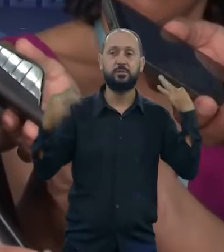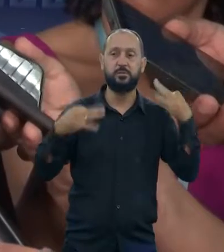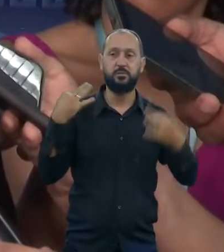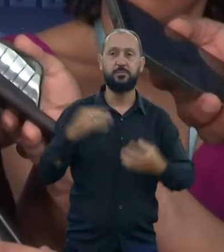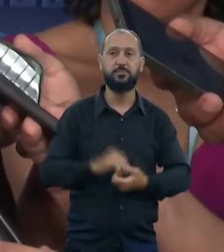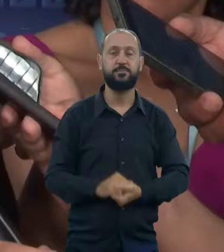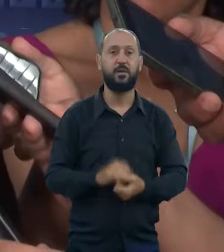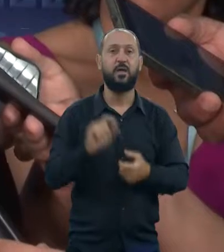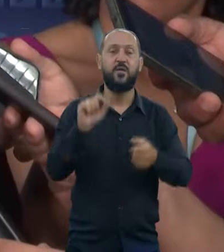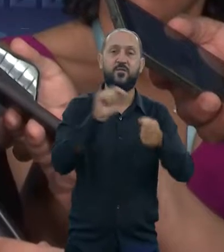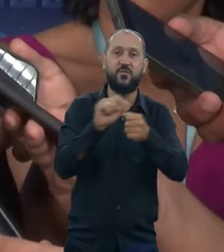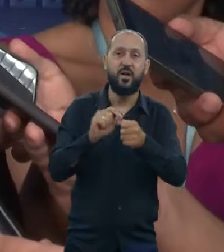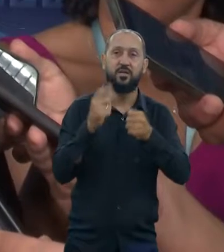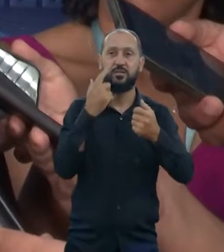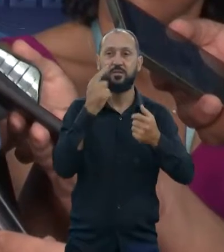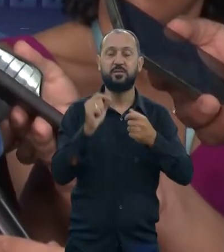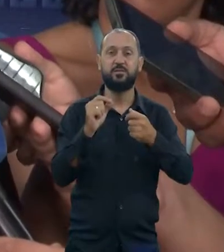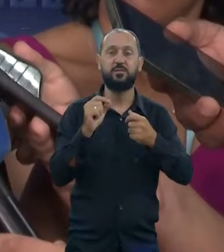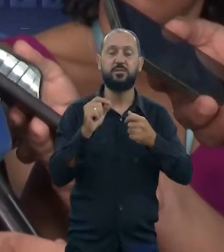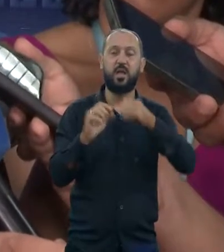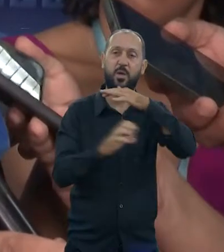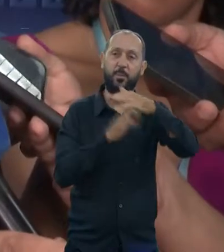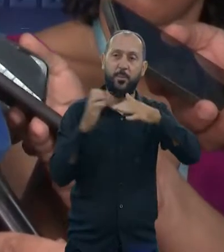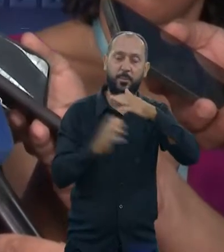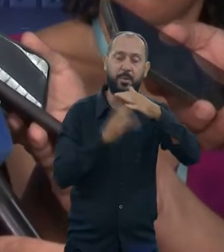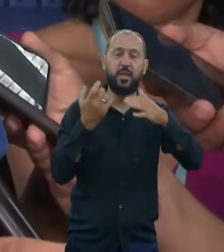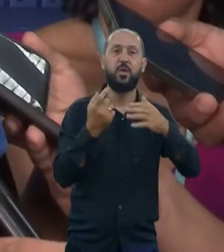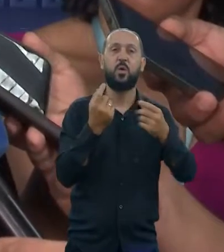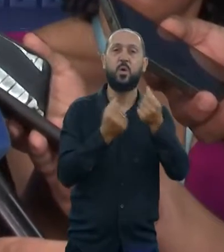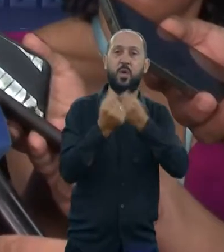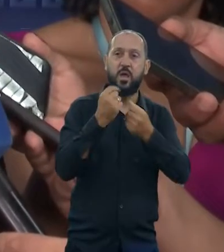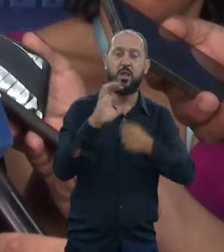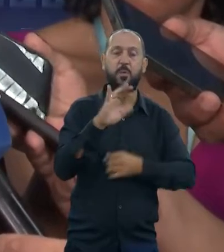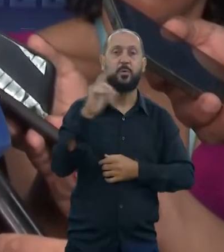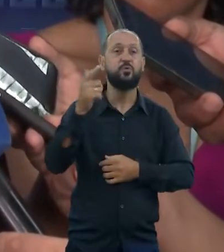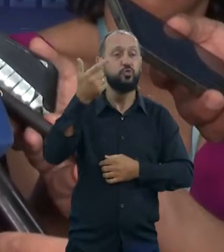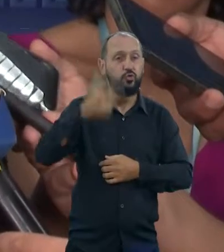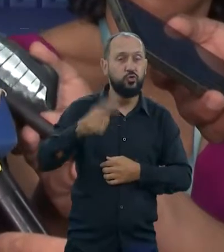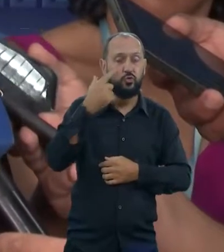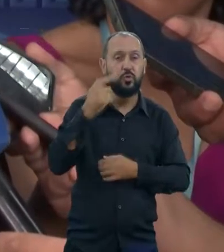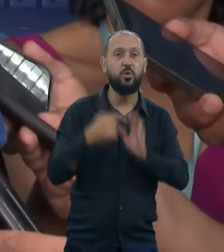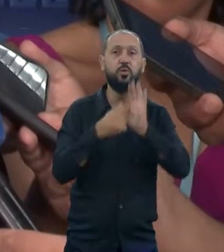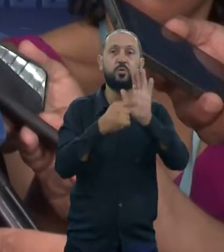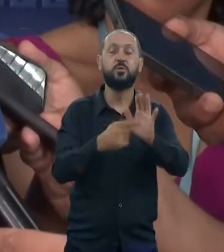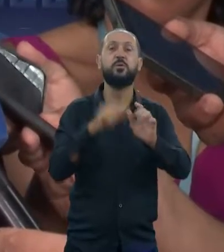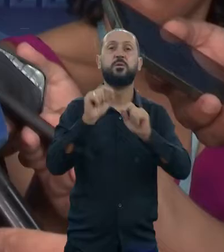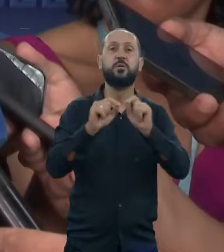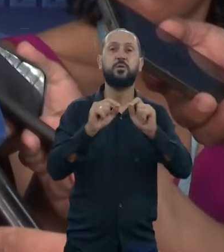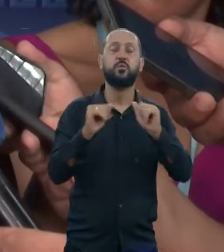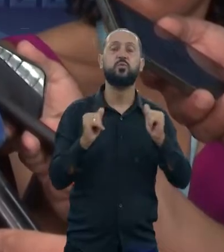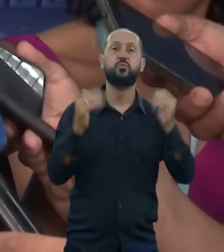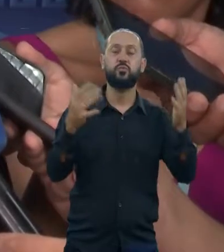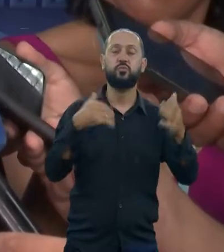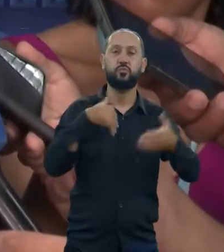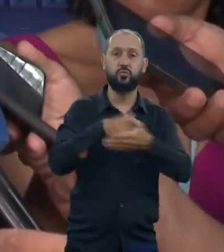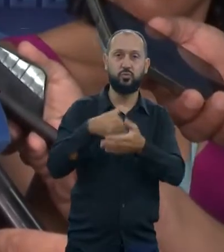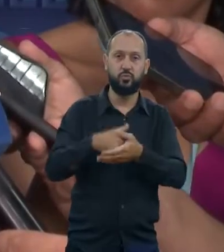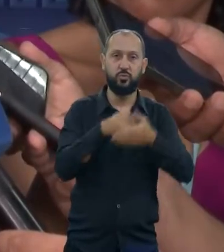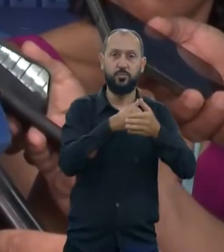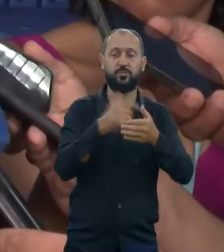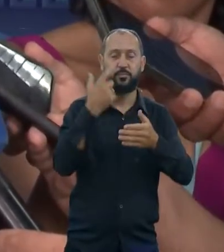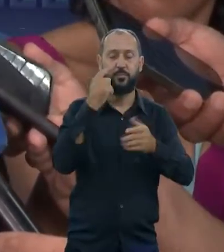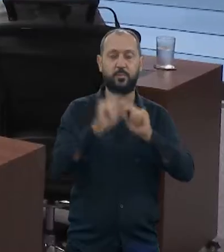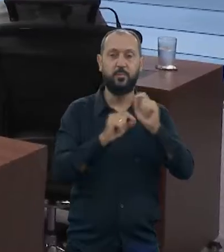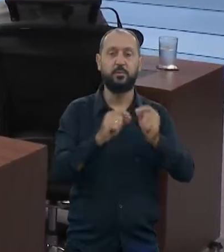isso é turismo, isso é geração de negócio, emprego, renda, é colocar Campo Grande novamente no circuito nacional e internacional dos